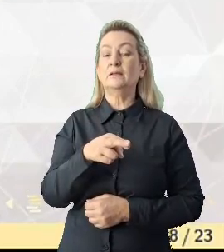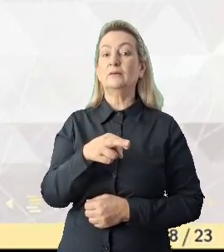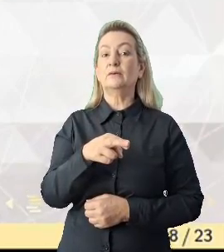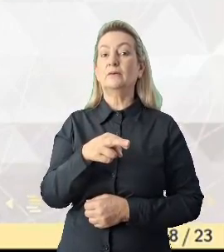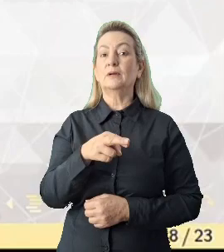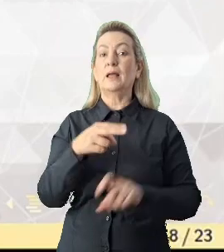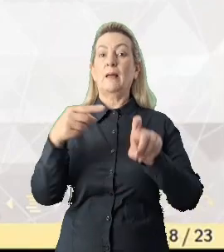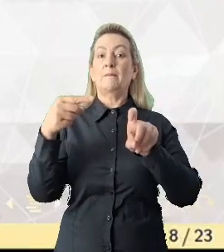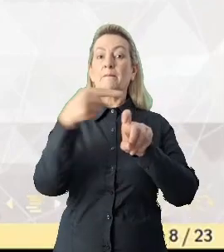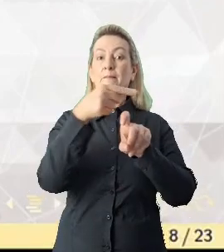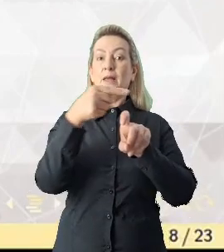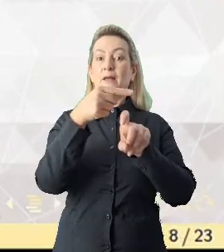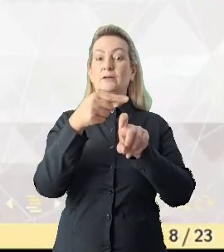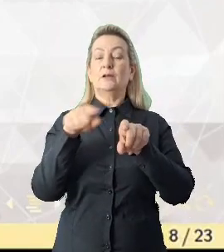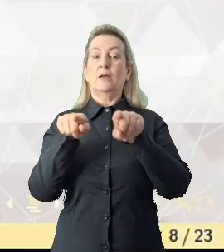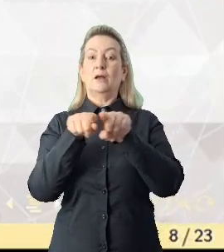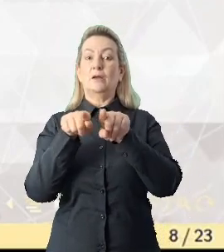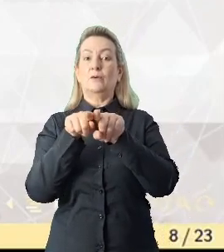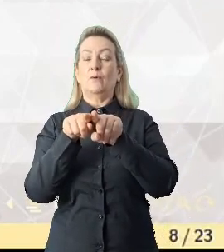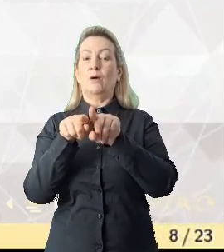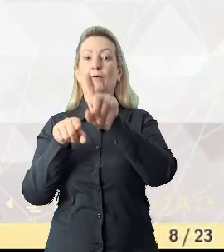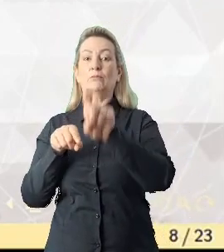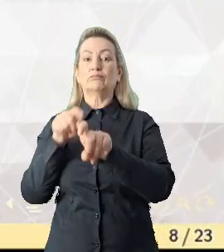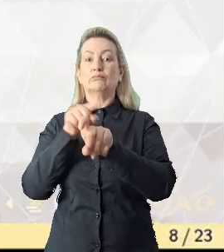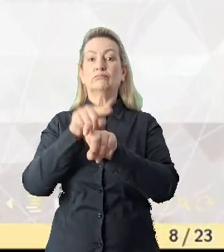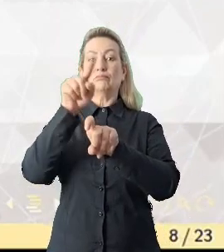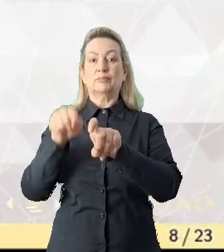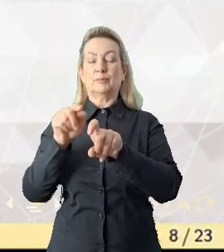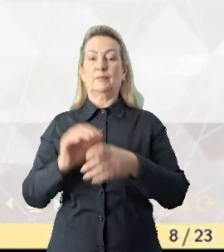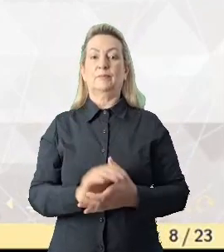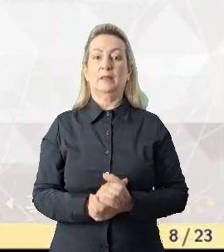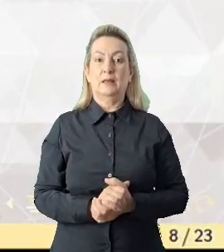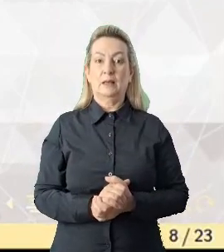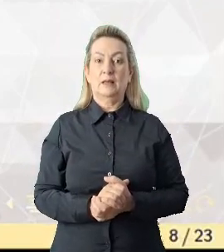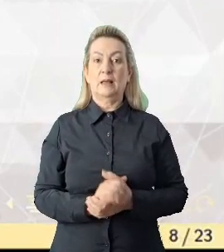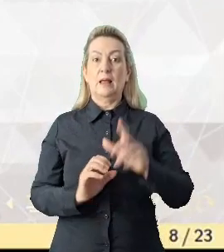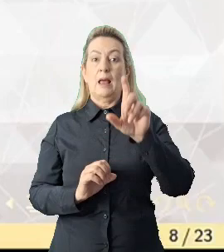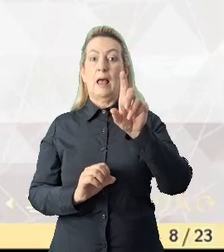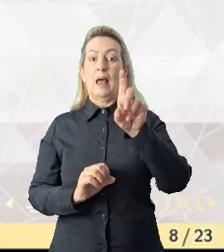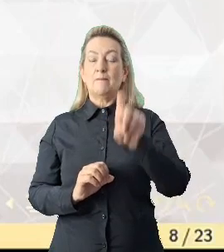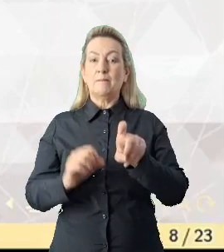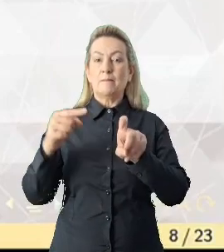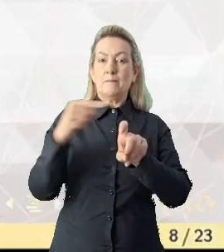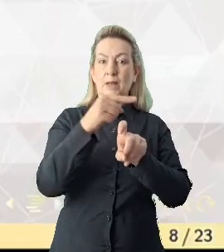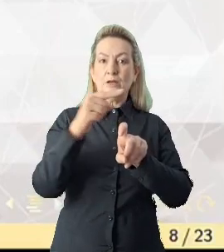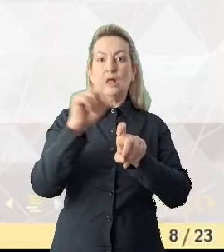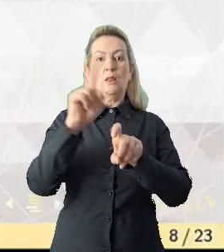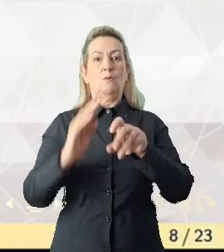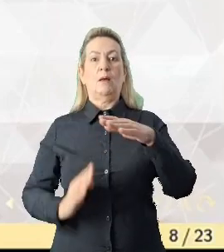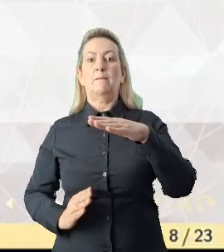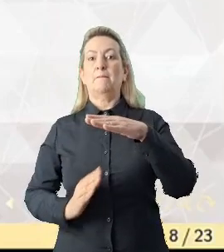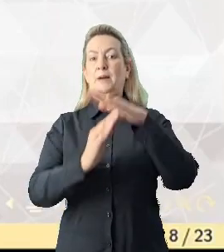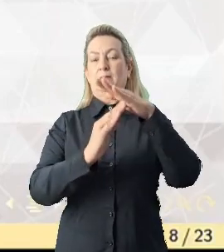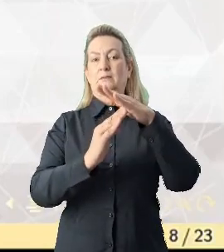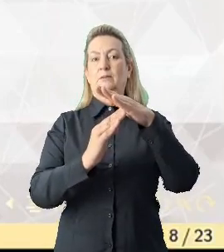O resultado, na simetria nula, dizemos que é simétrica, sendo a média igual à moda. fica claro que a média não